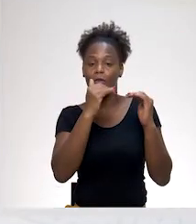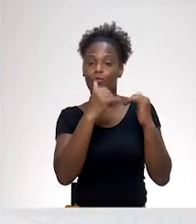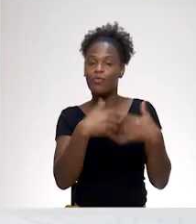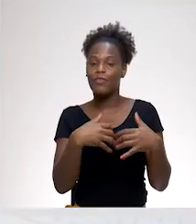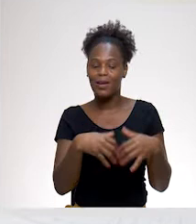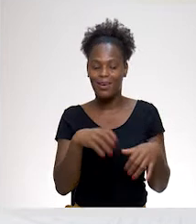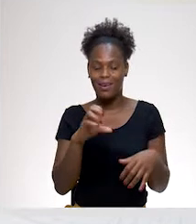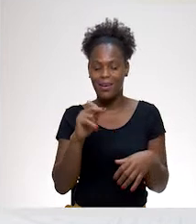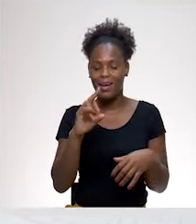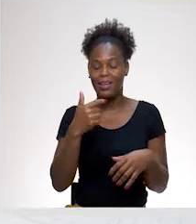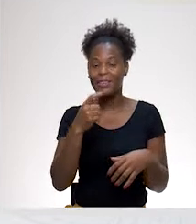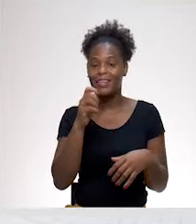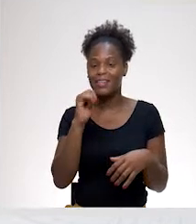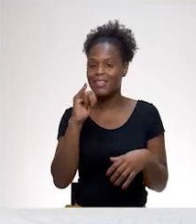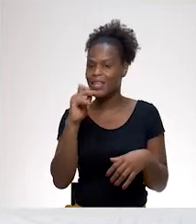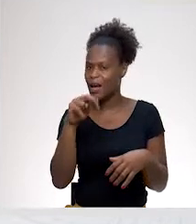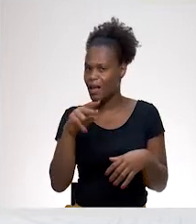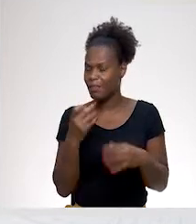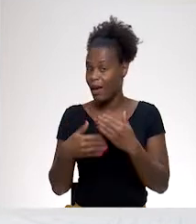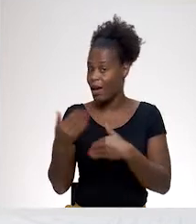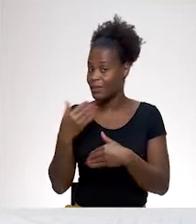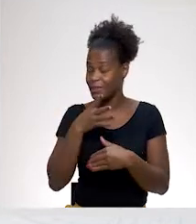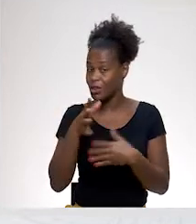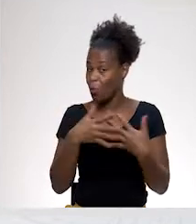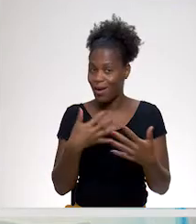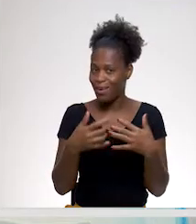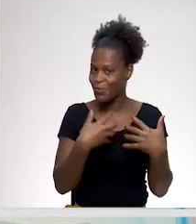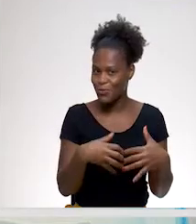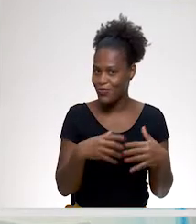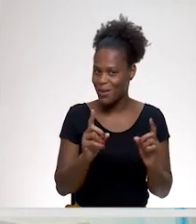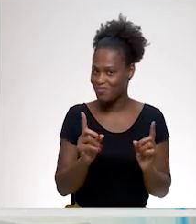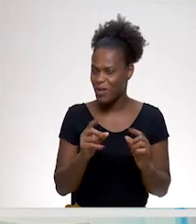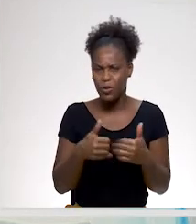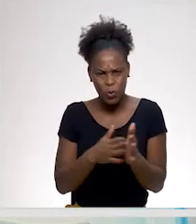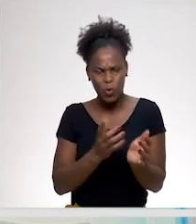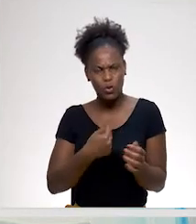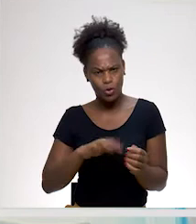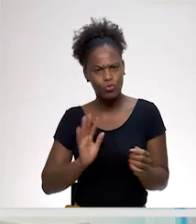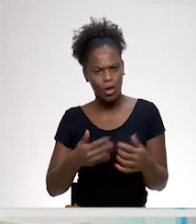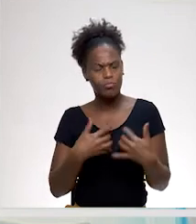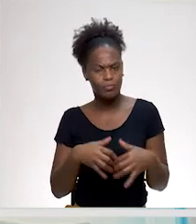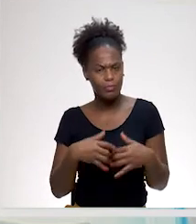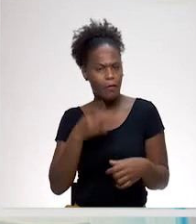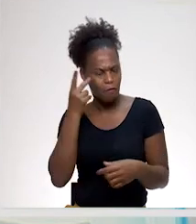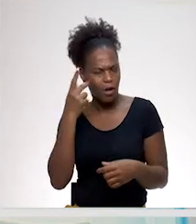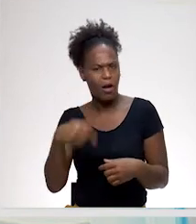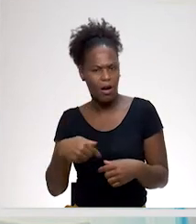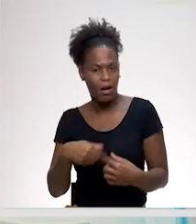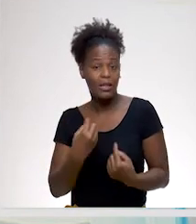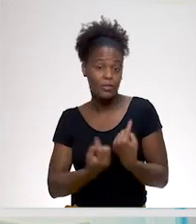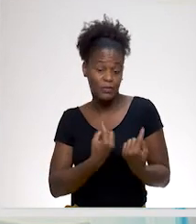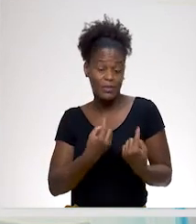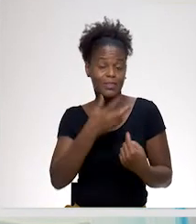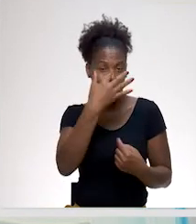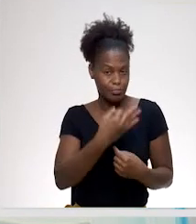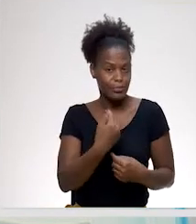dúvida cartesiana. No início eu tinha dito que não é uma dúvida qualquer. Todos nós já duvidamos alguma vez na vida e